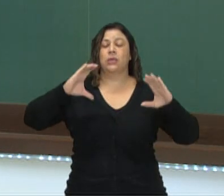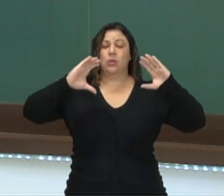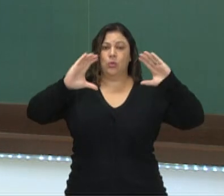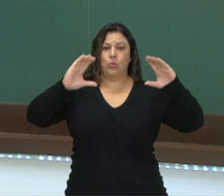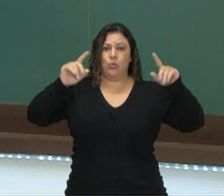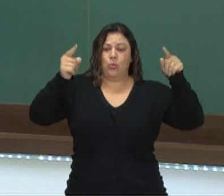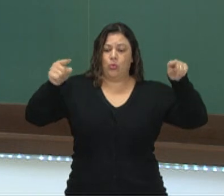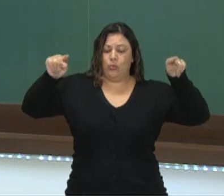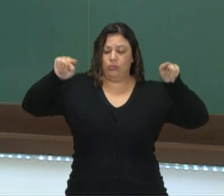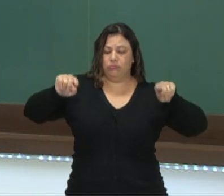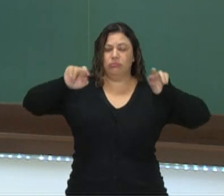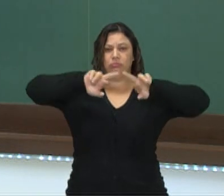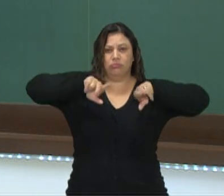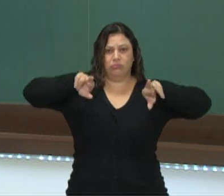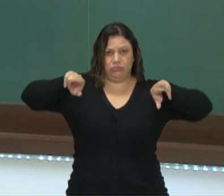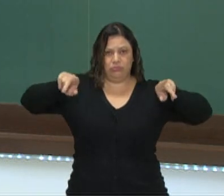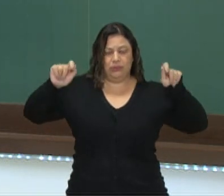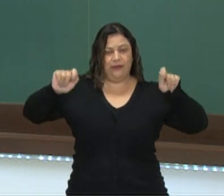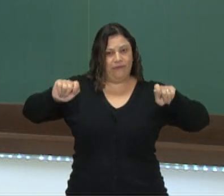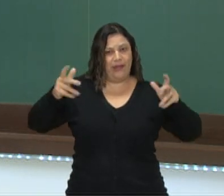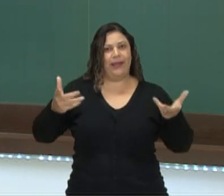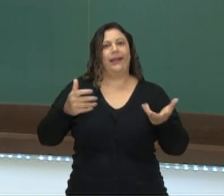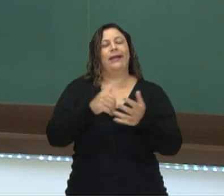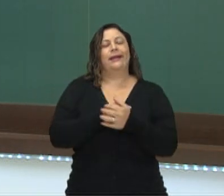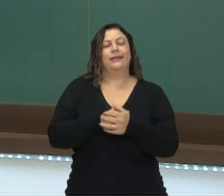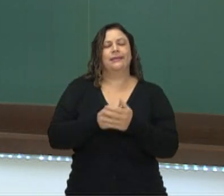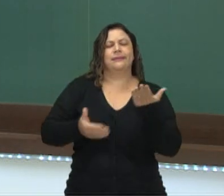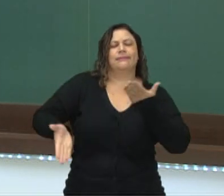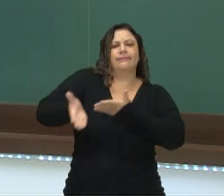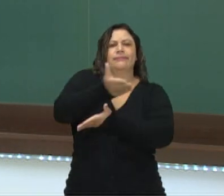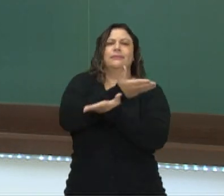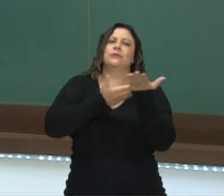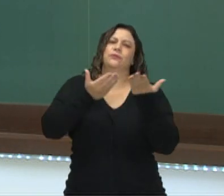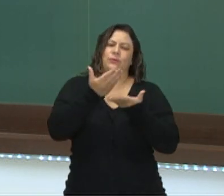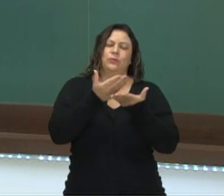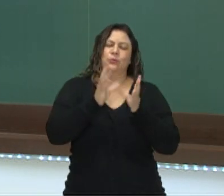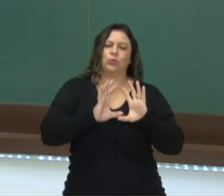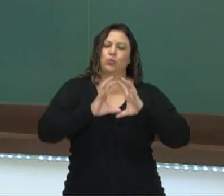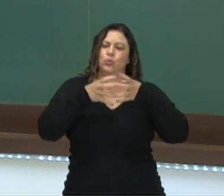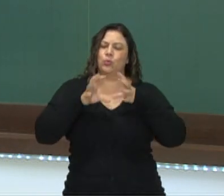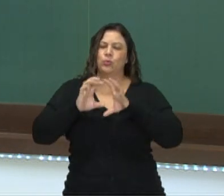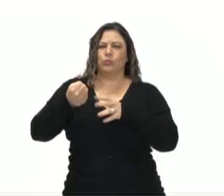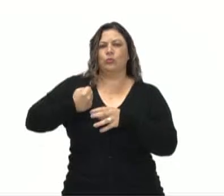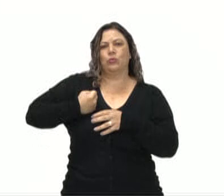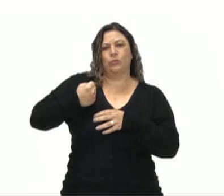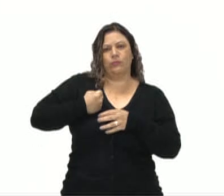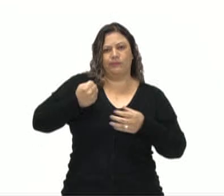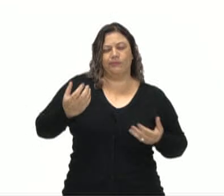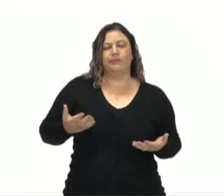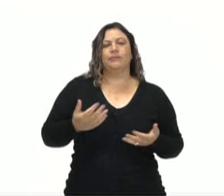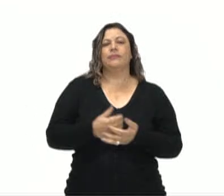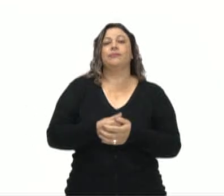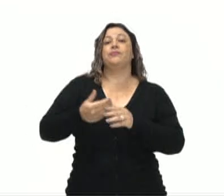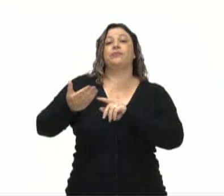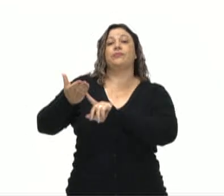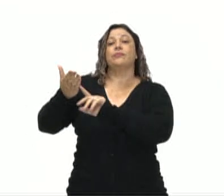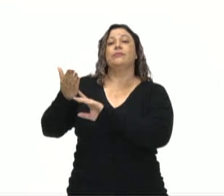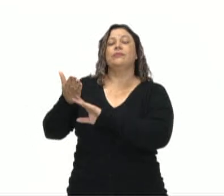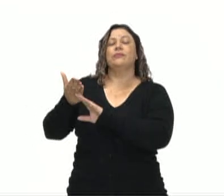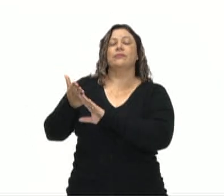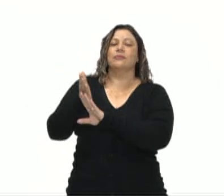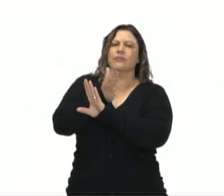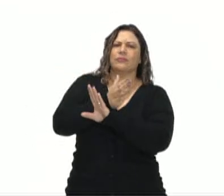quando envolvo várias operações envolvendo aí um determinado conjunto numérico. Então, antes a gente